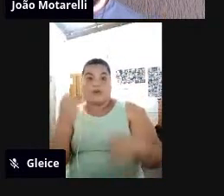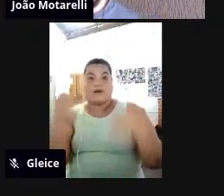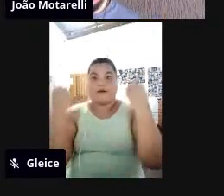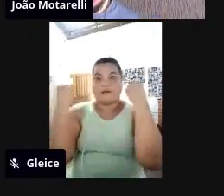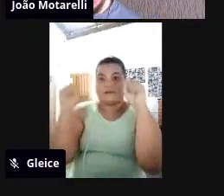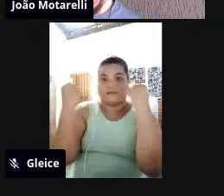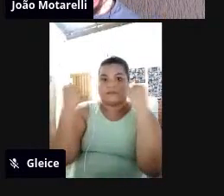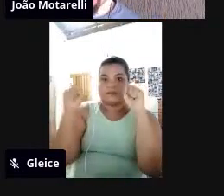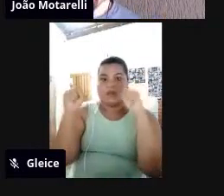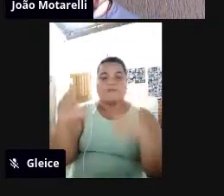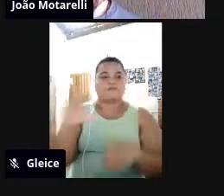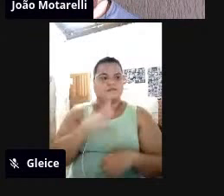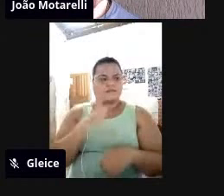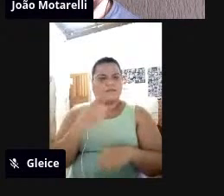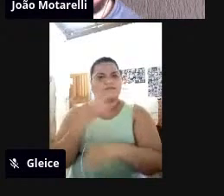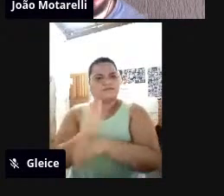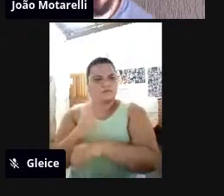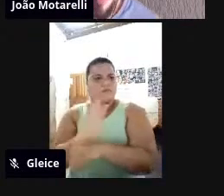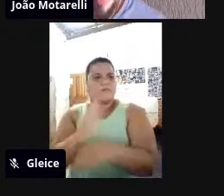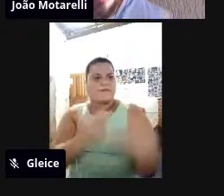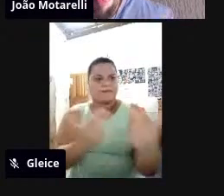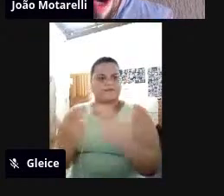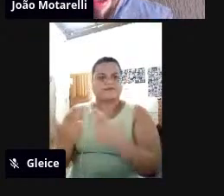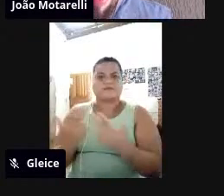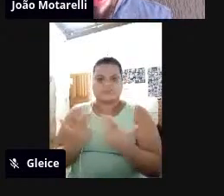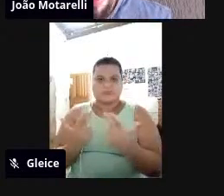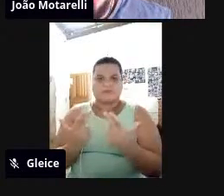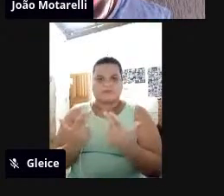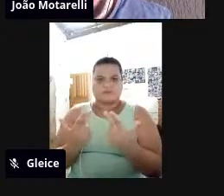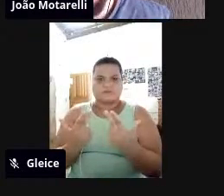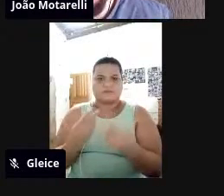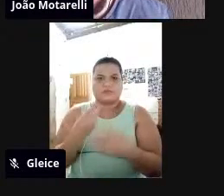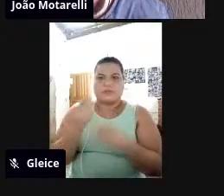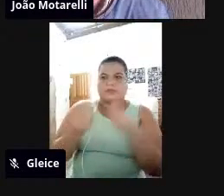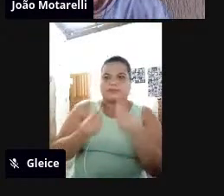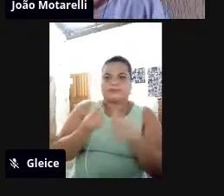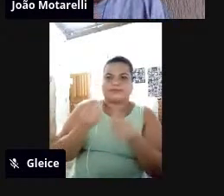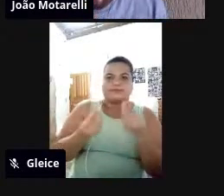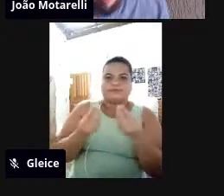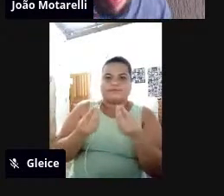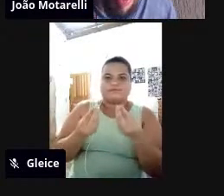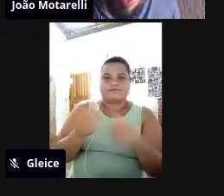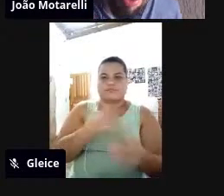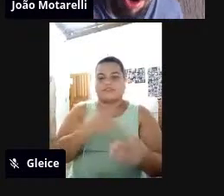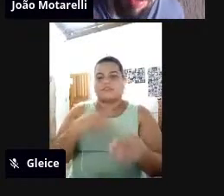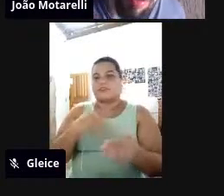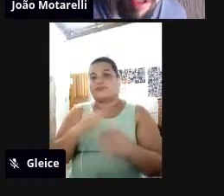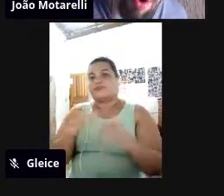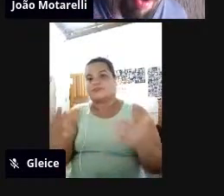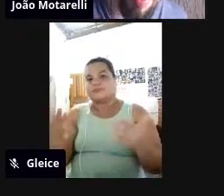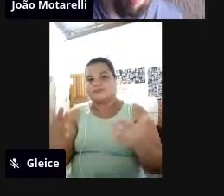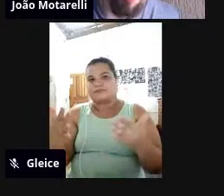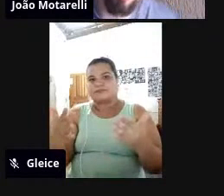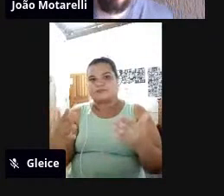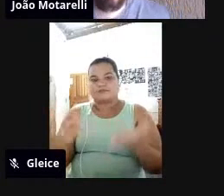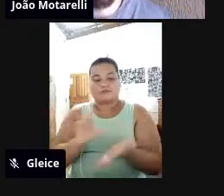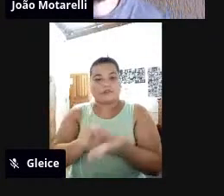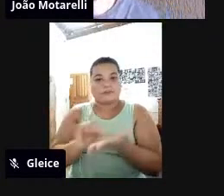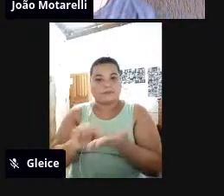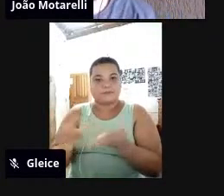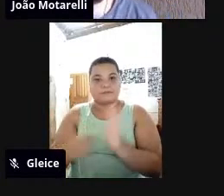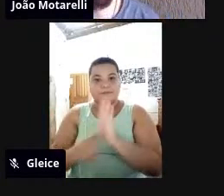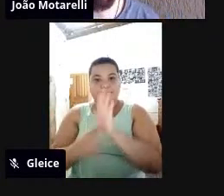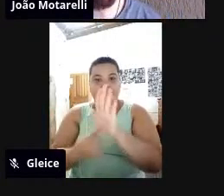mesmas práticas e a gente precisa entender o quão não adequado e saudável isso é. Esse é um artigo que mostra o quanto